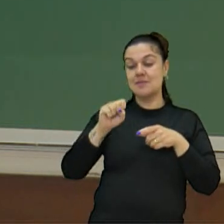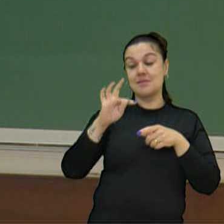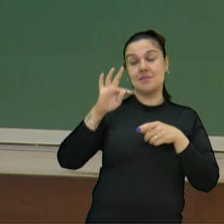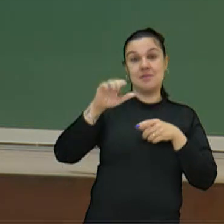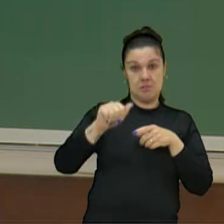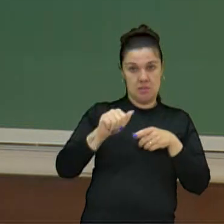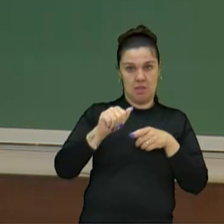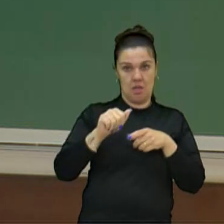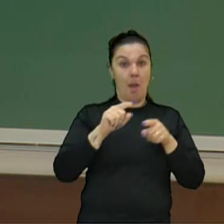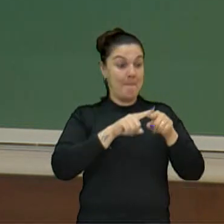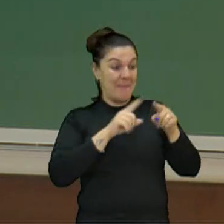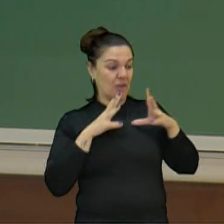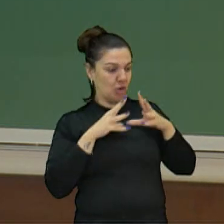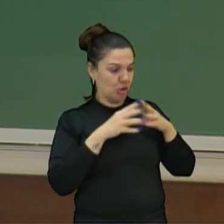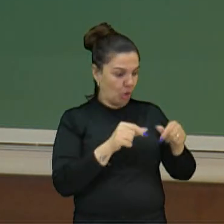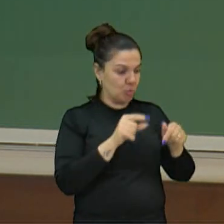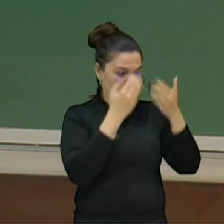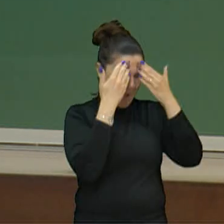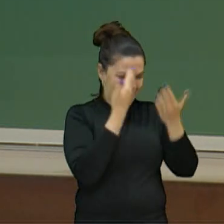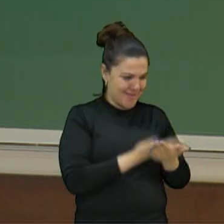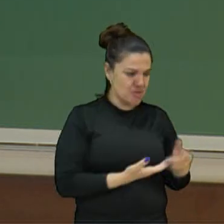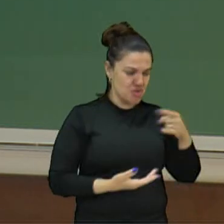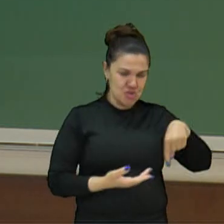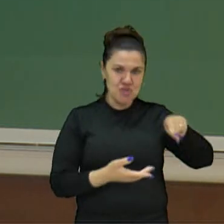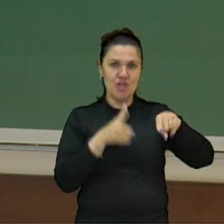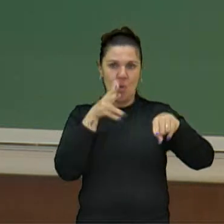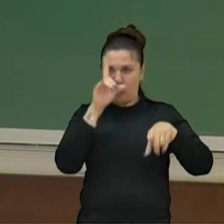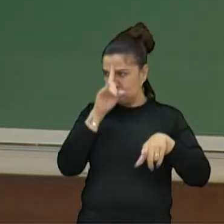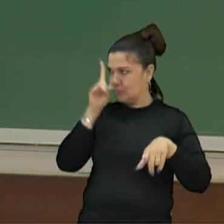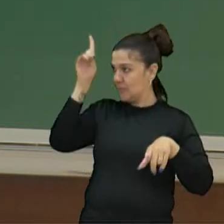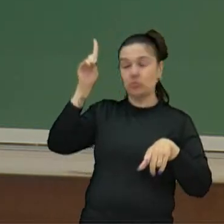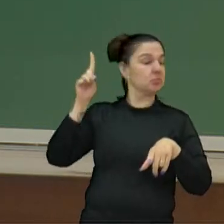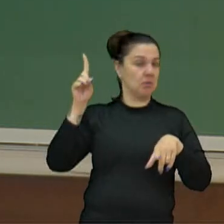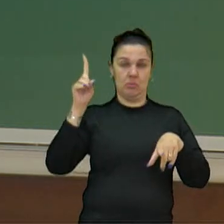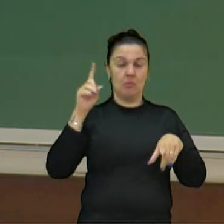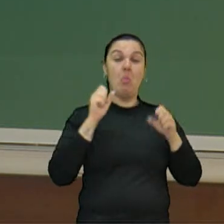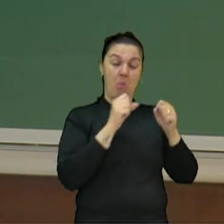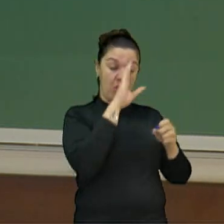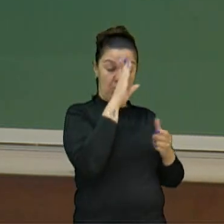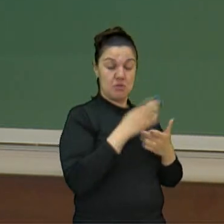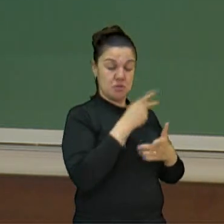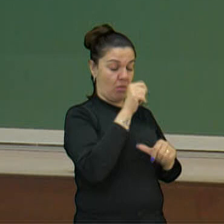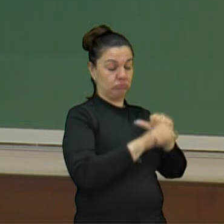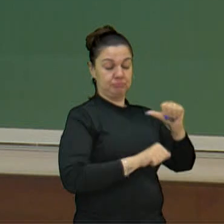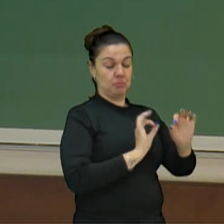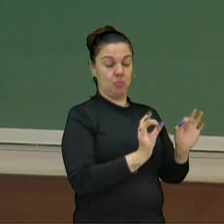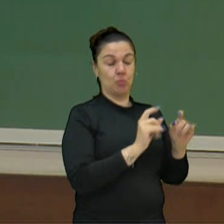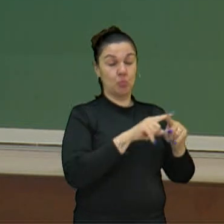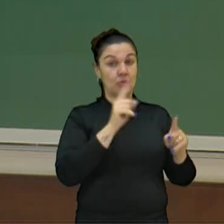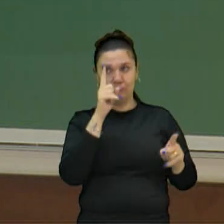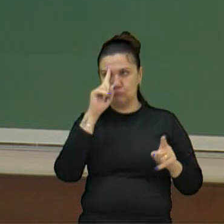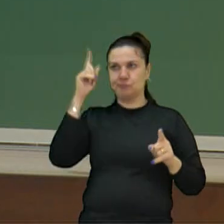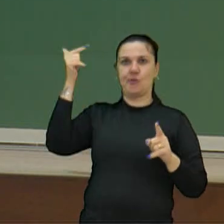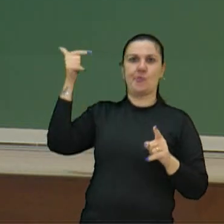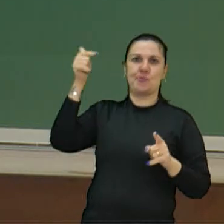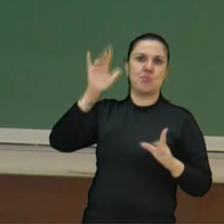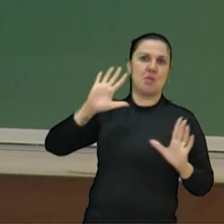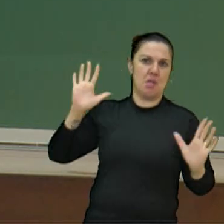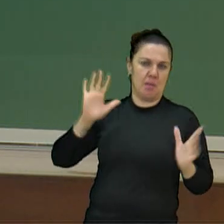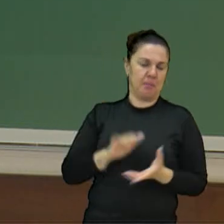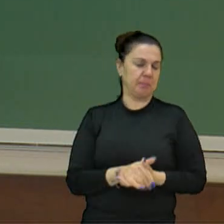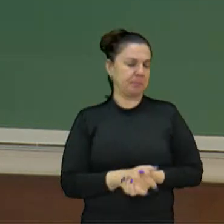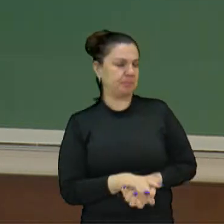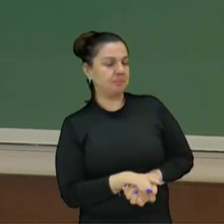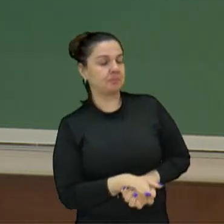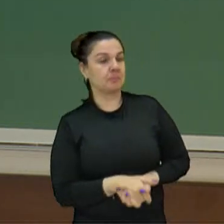que é fixista é criacionista. A pessoa pode acreditar que as espécies não mudam e não acreditar num ser supremo, tá? Então, só para